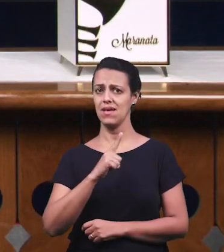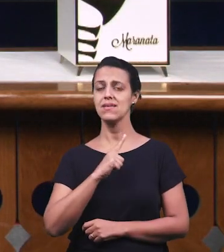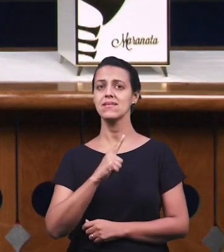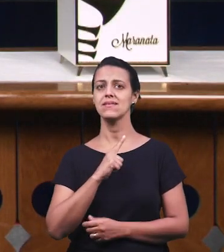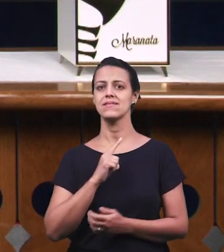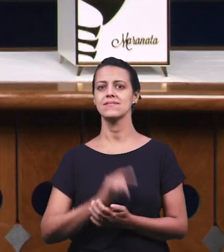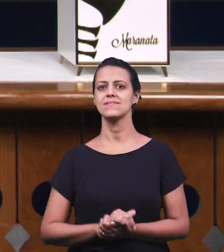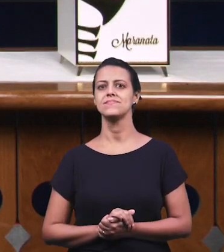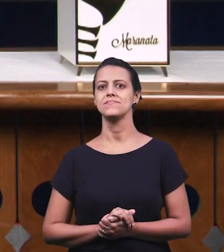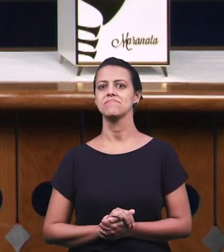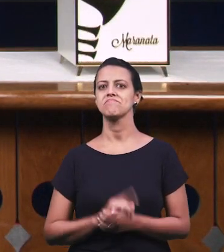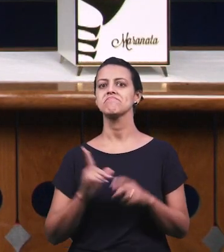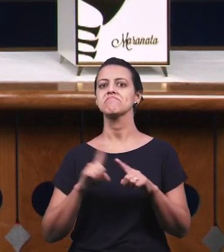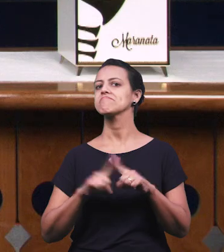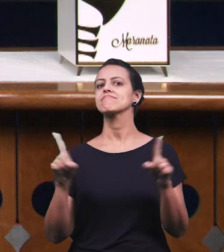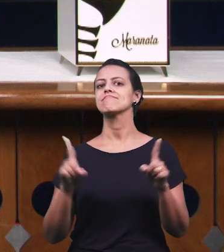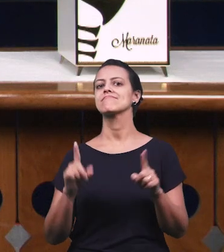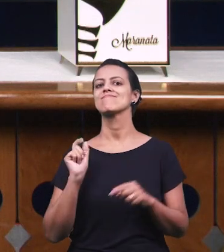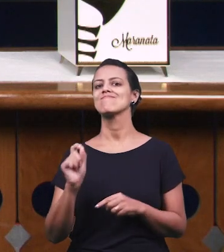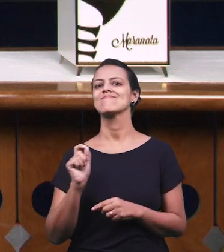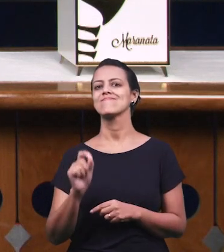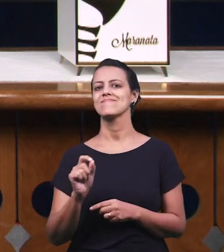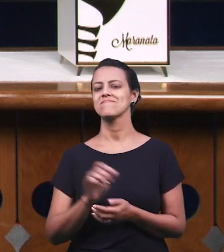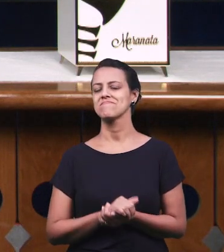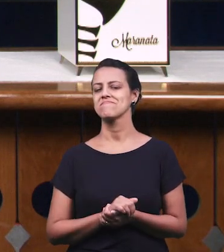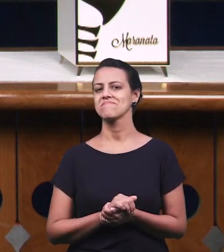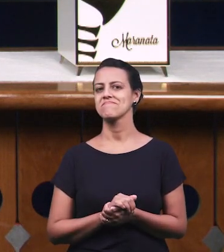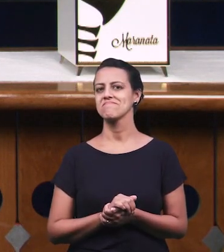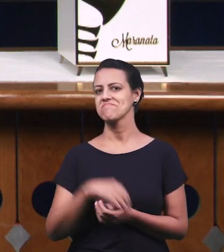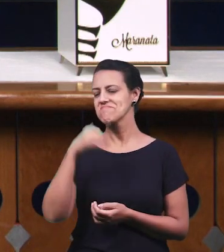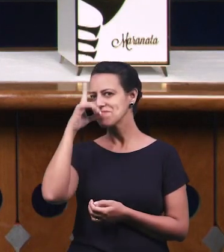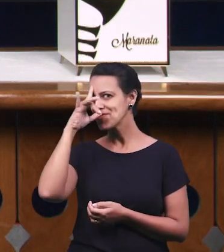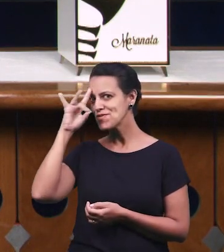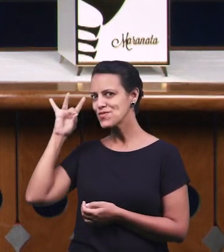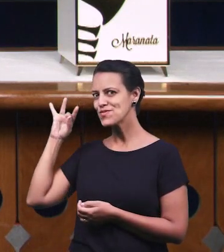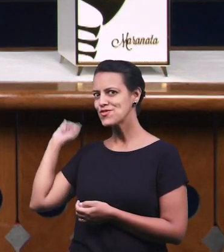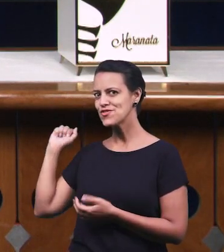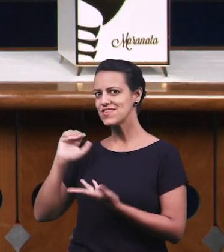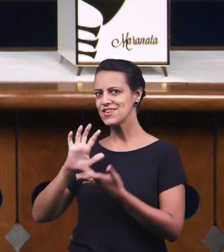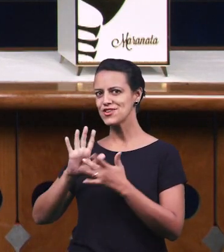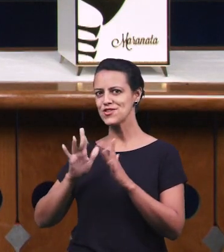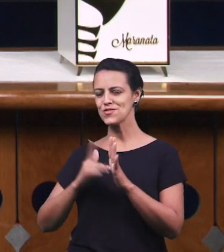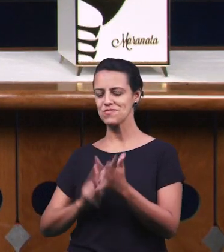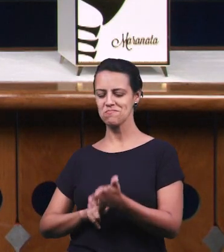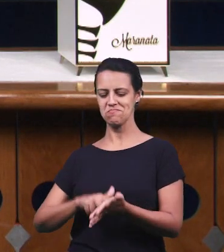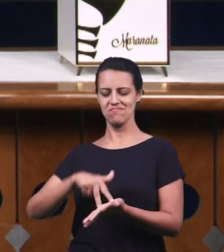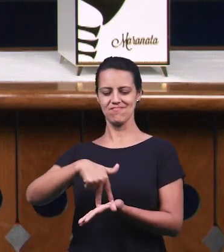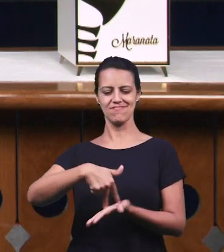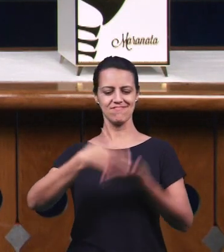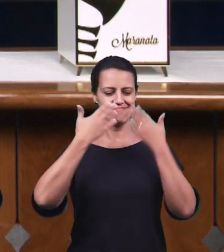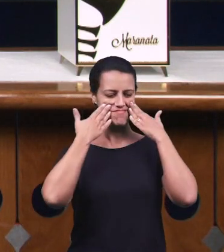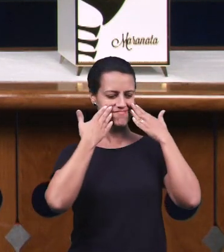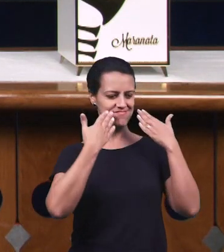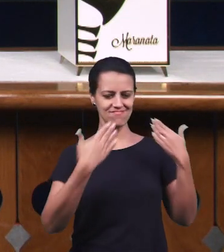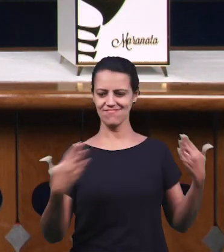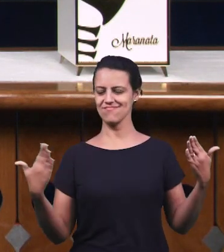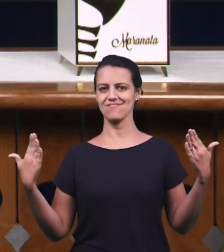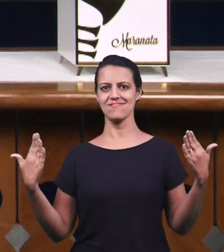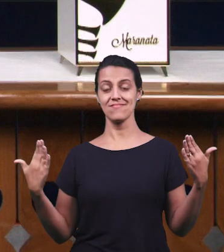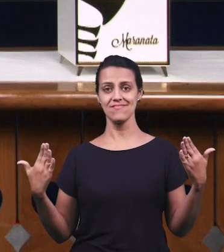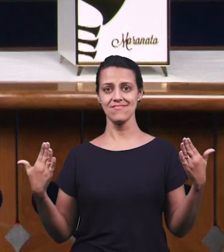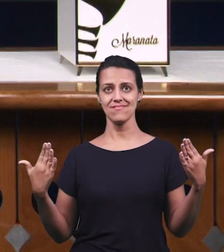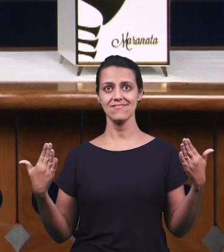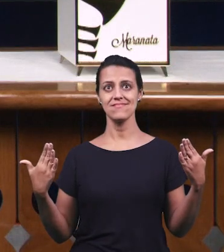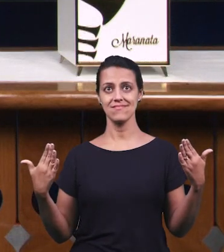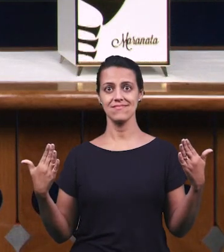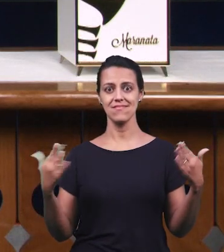Mas naquele dia maravilhoso, Jesus se revelou. E a Bíblia diz que eles se